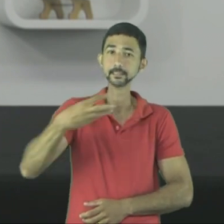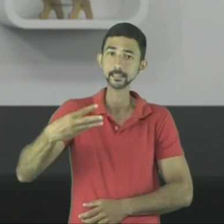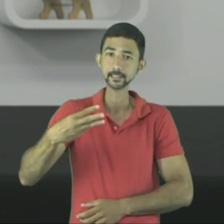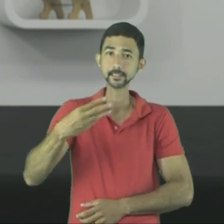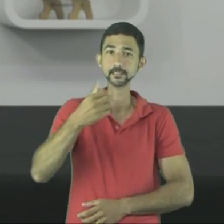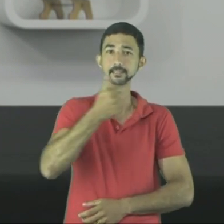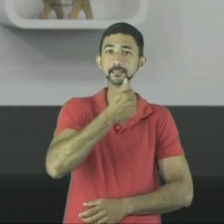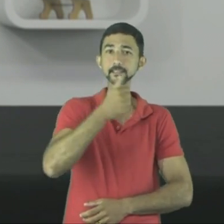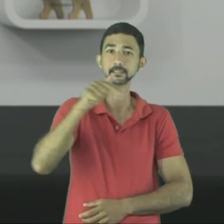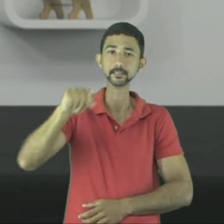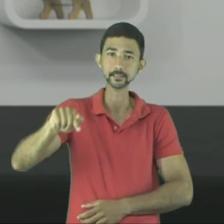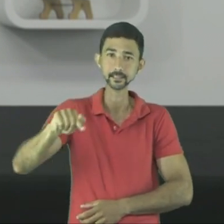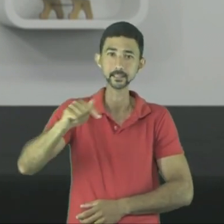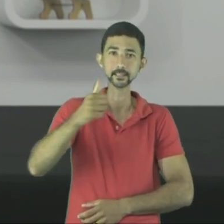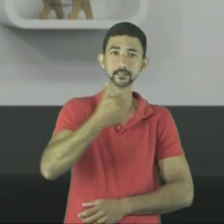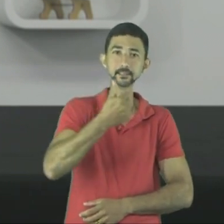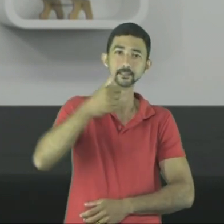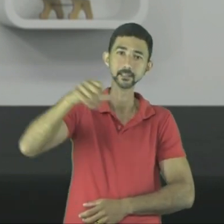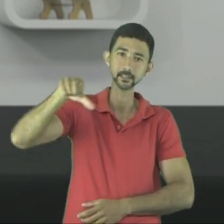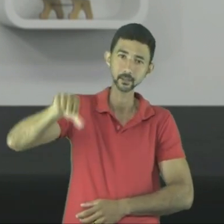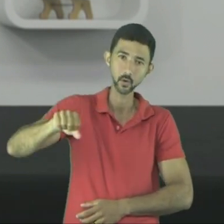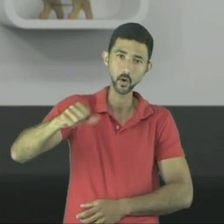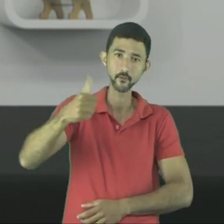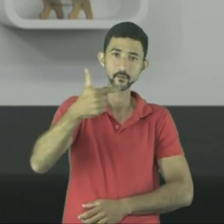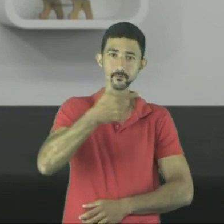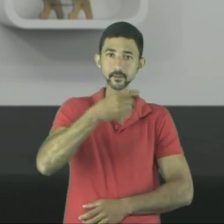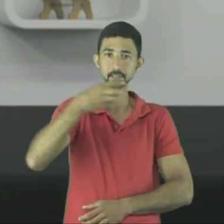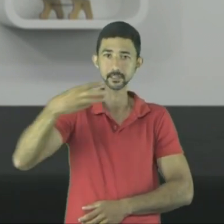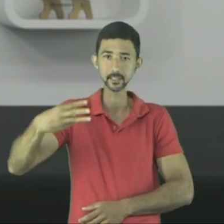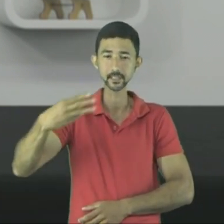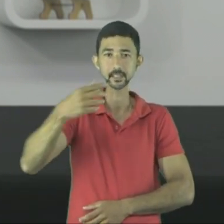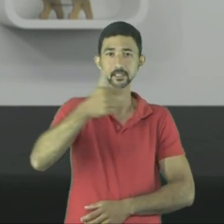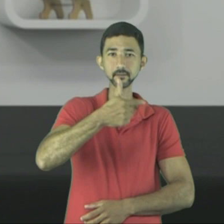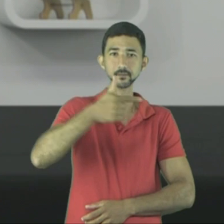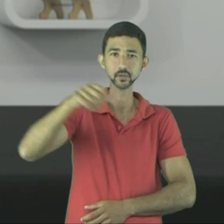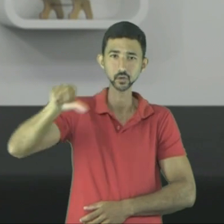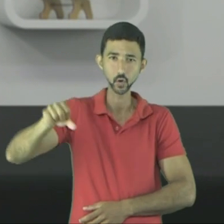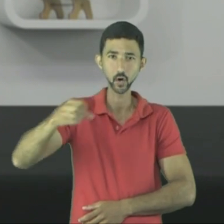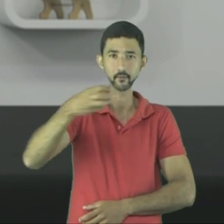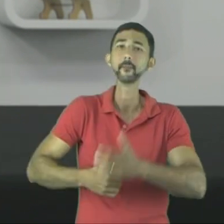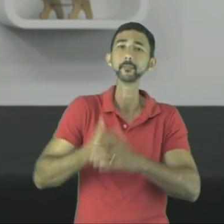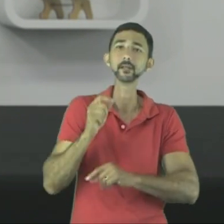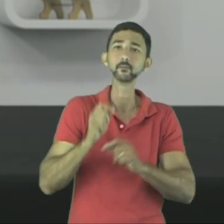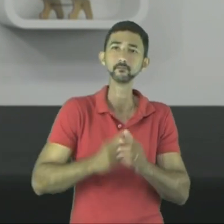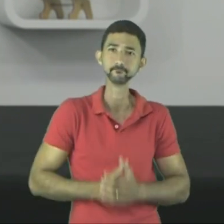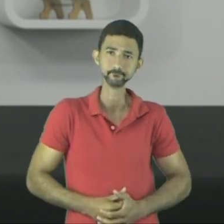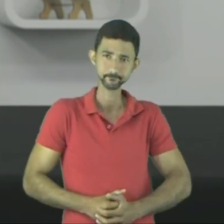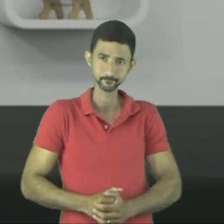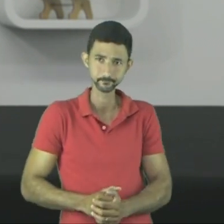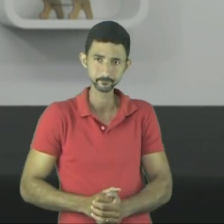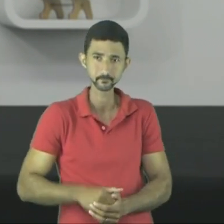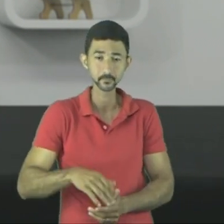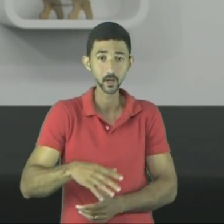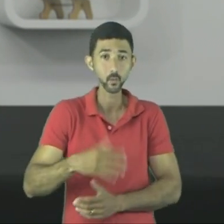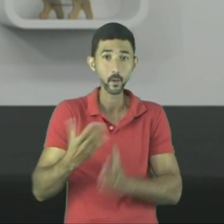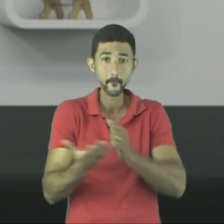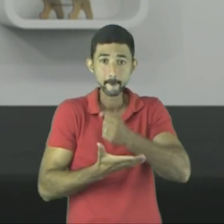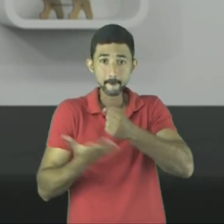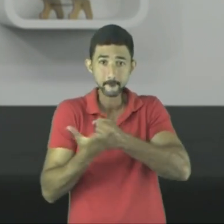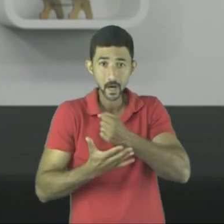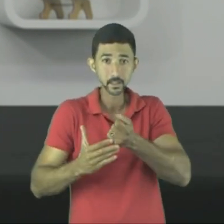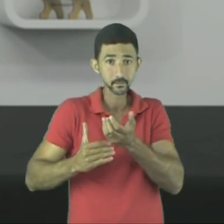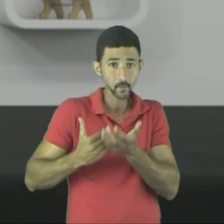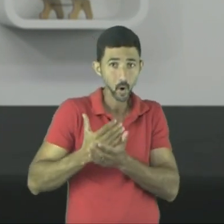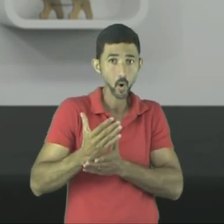13, 17, 19, 23, 29, 31 e assim por diante. Esse conhecimento vai servir de base para